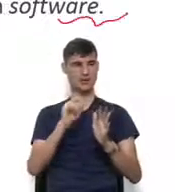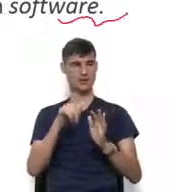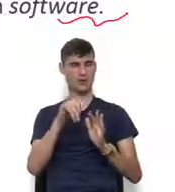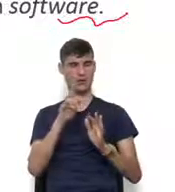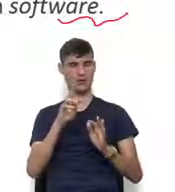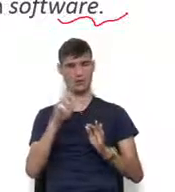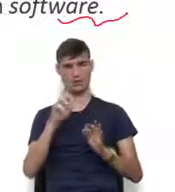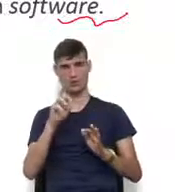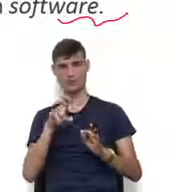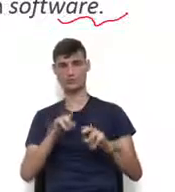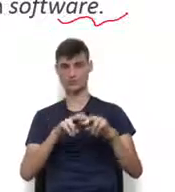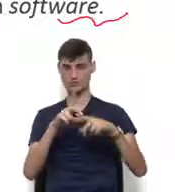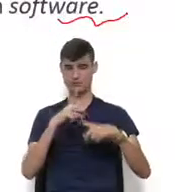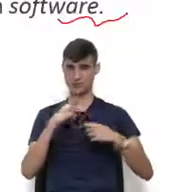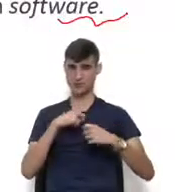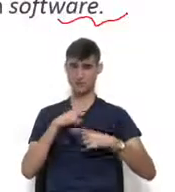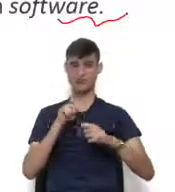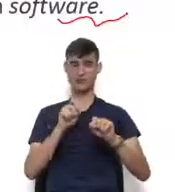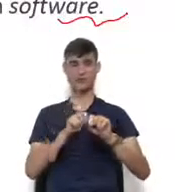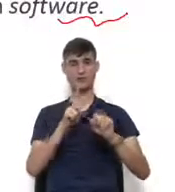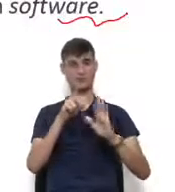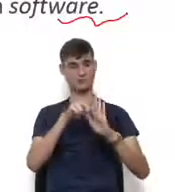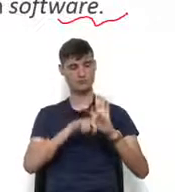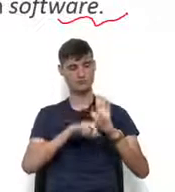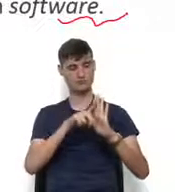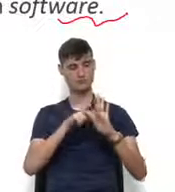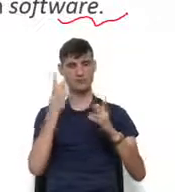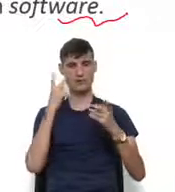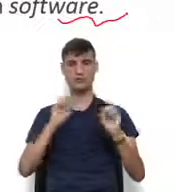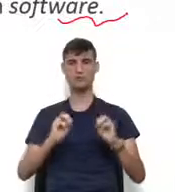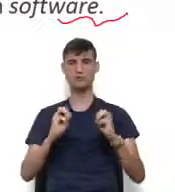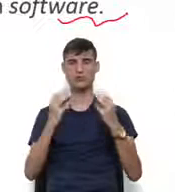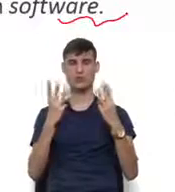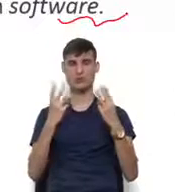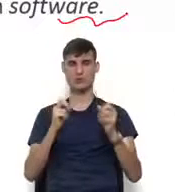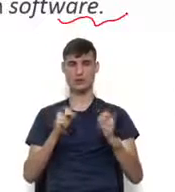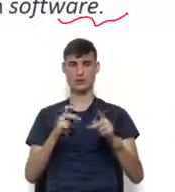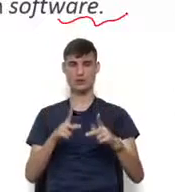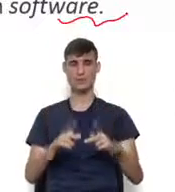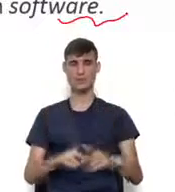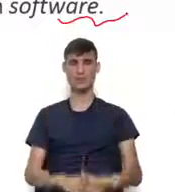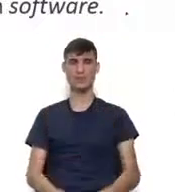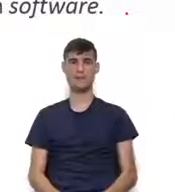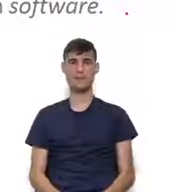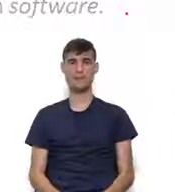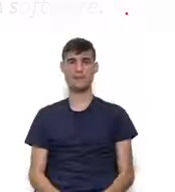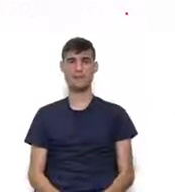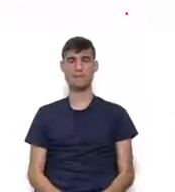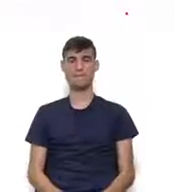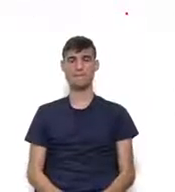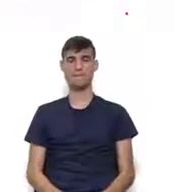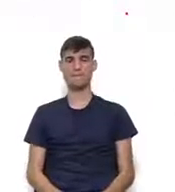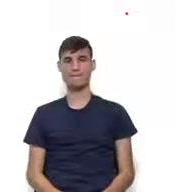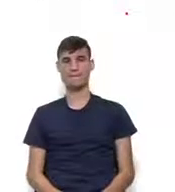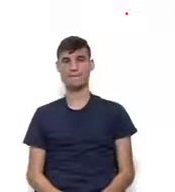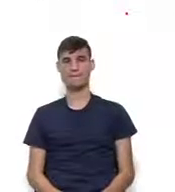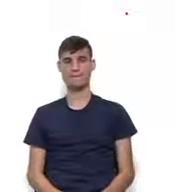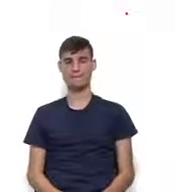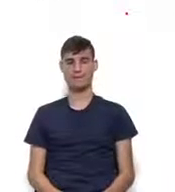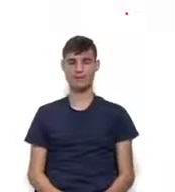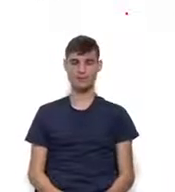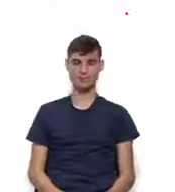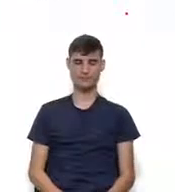ter aí que fazer a construção de um código-fonte para um software. Então, a